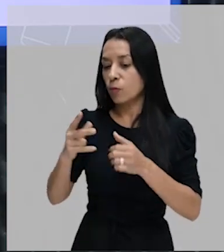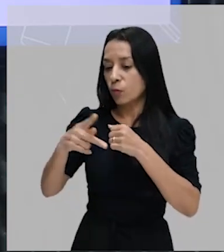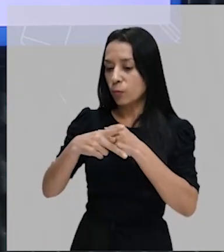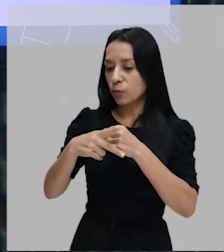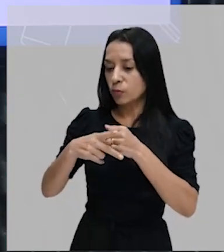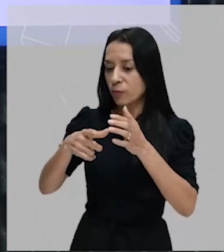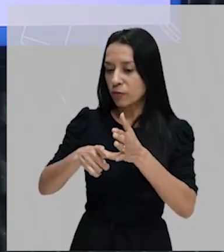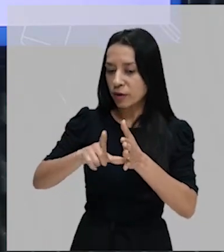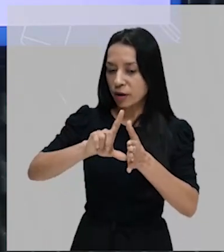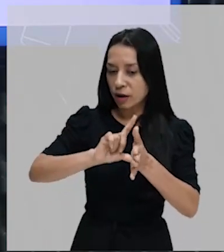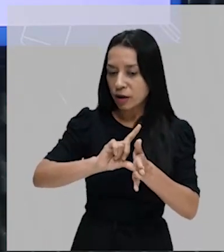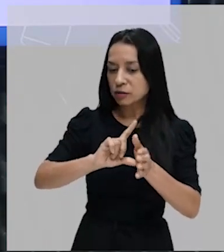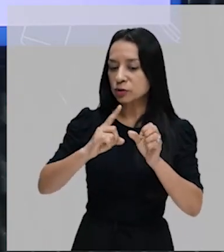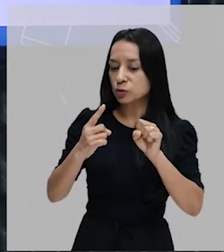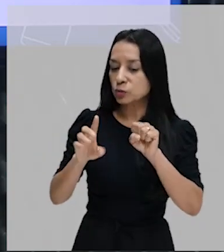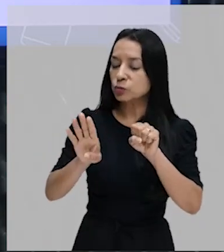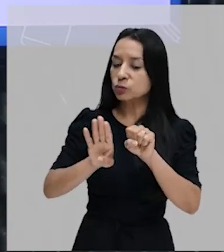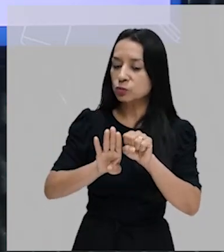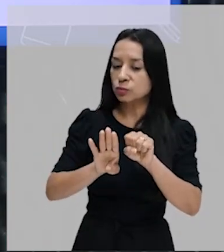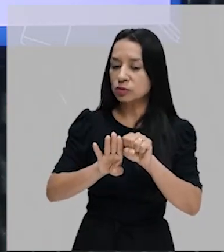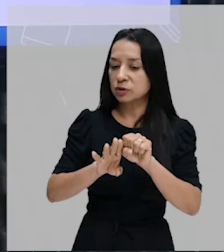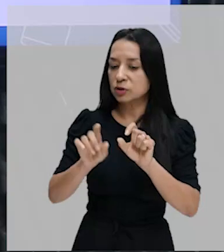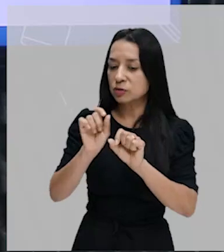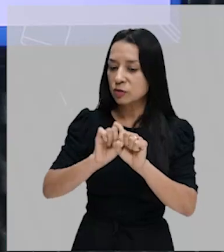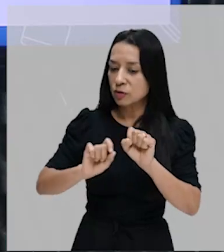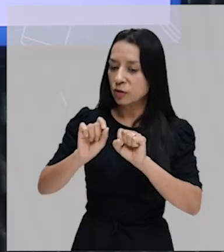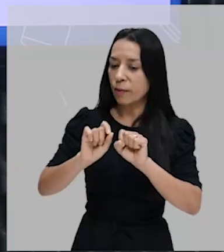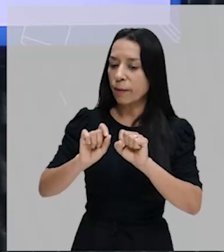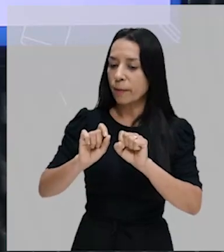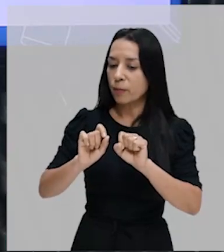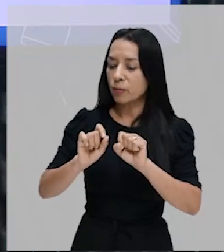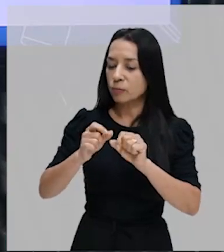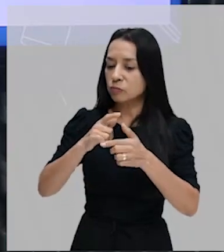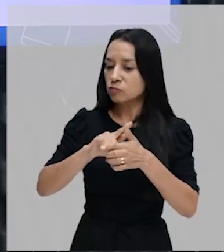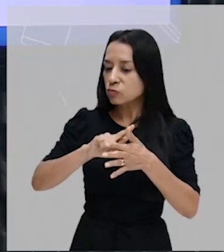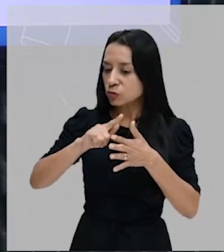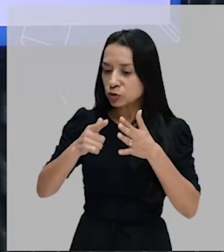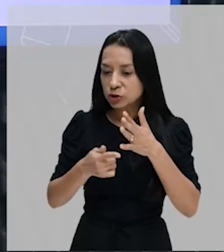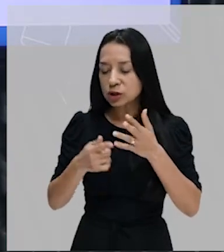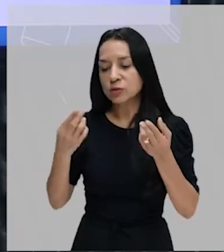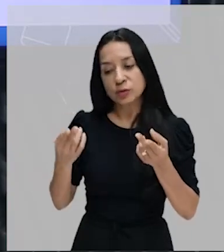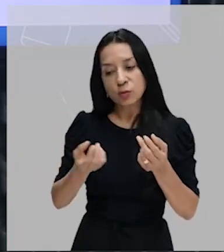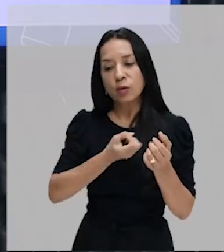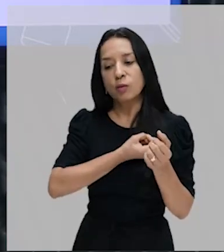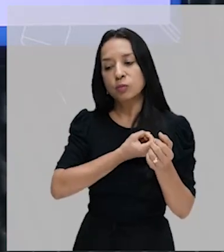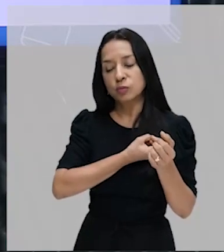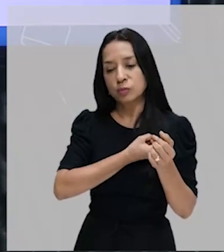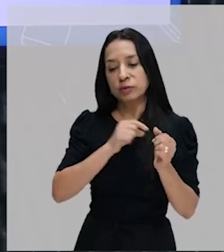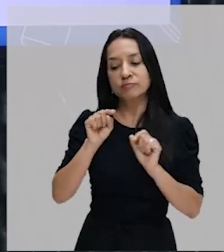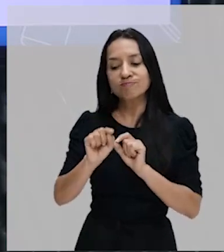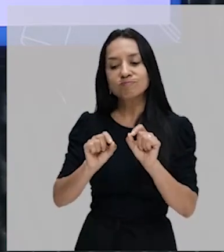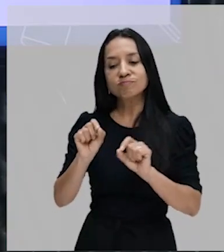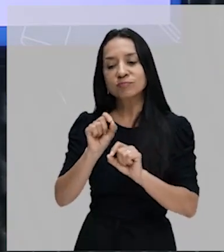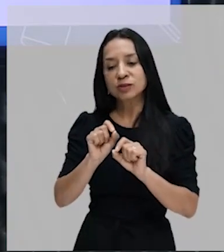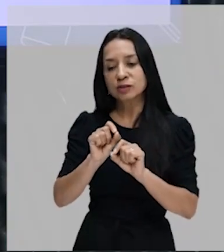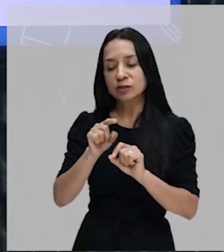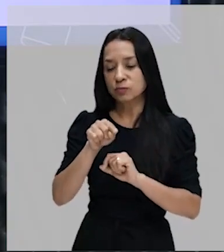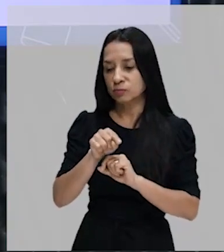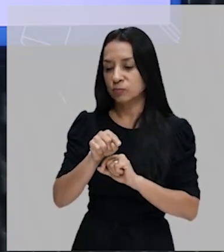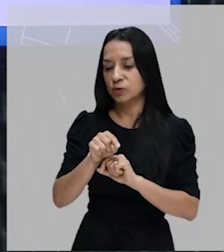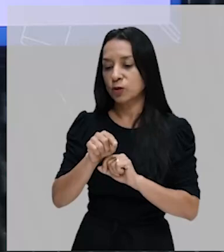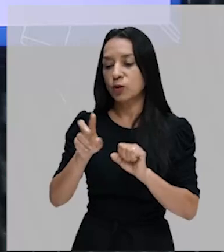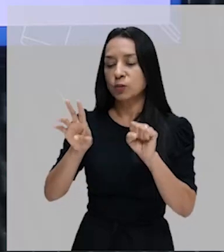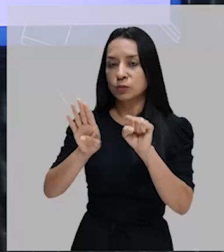o substantivo, aquele deverá admitir o mesmo gênero, o mesmo número desse. Quem é esse? O